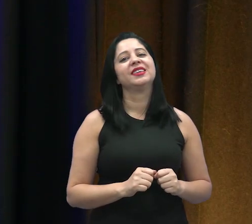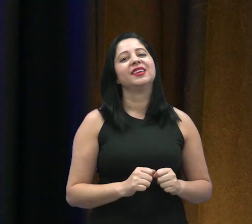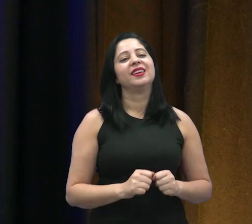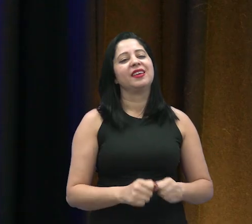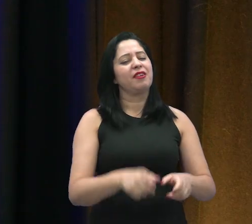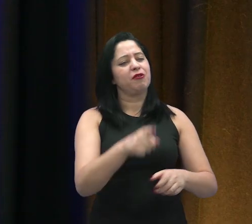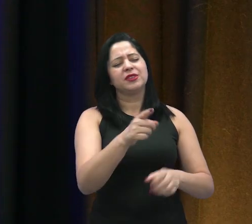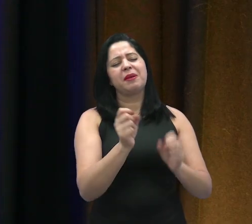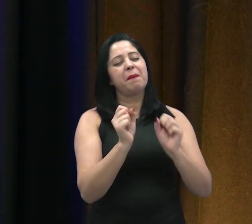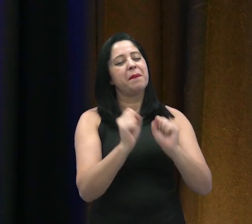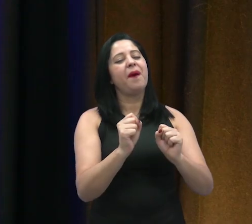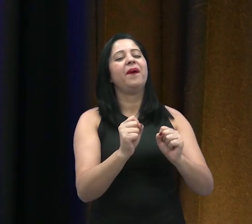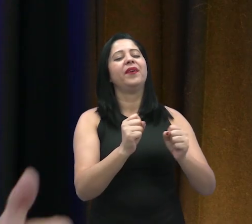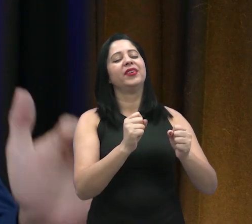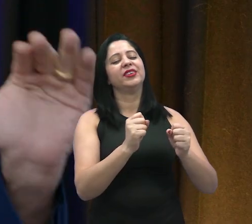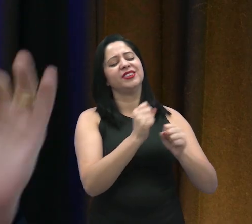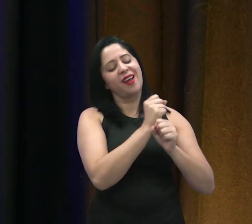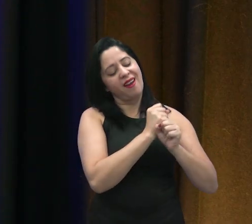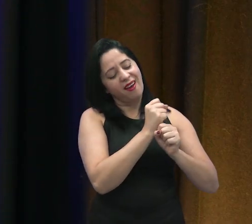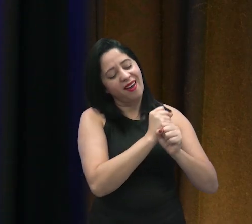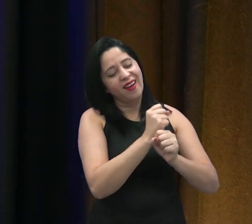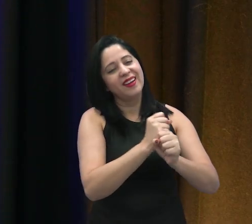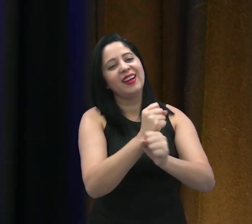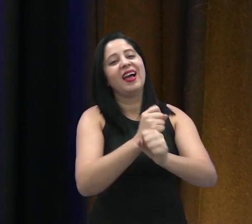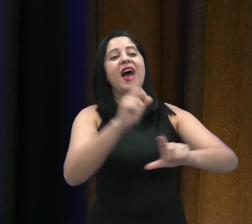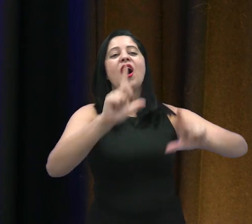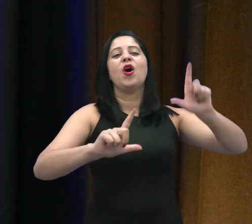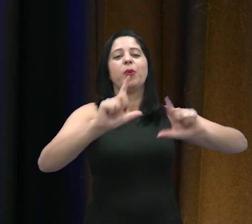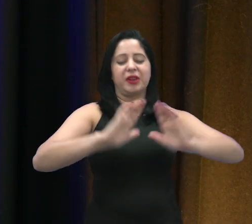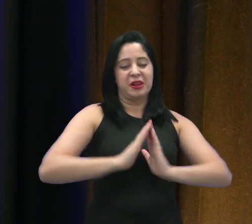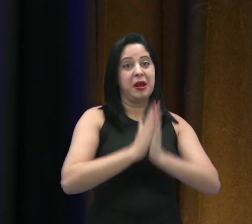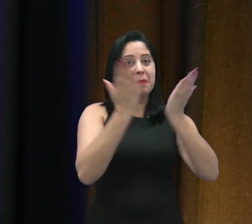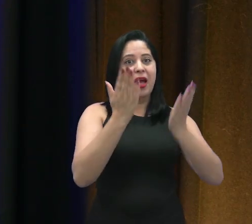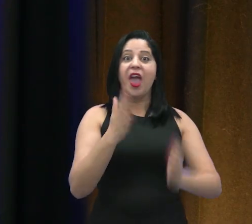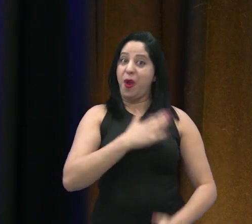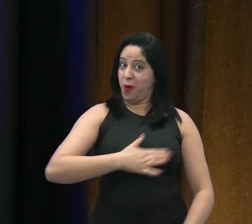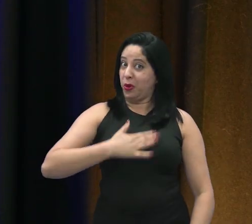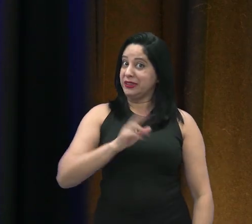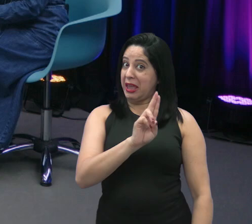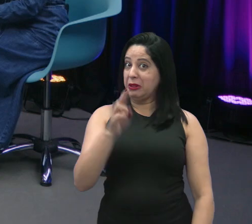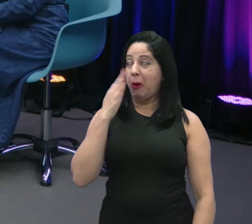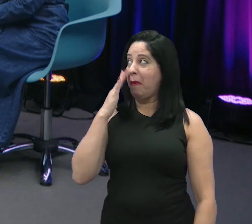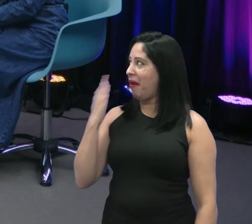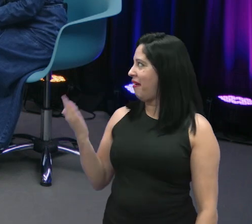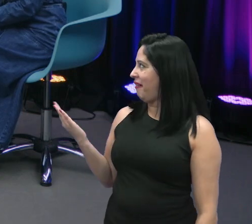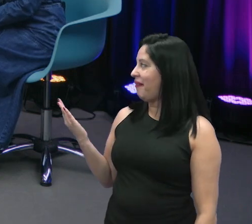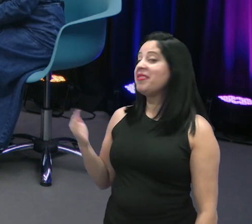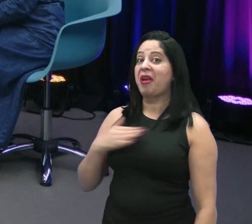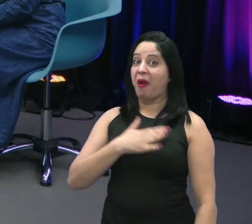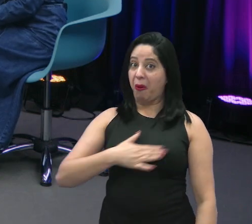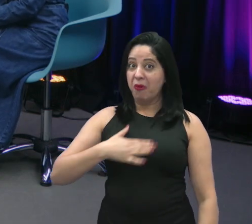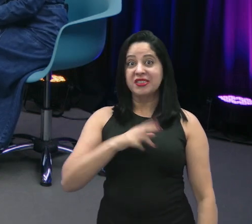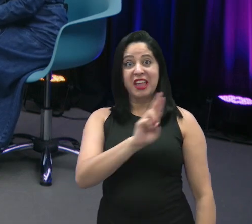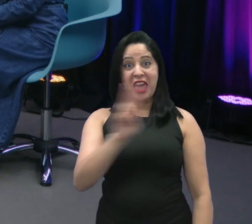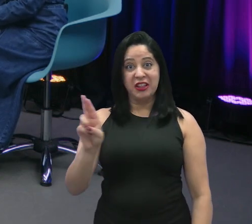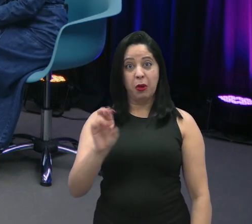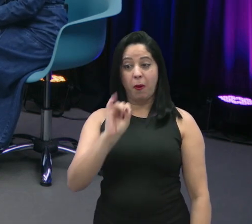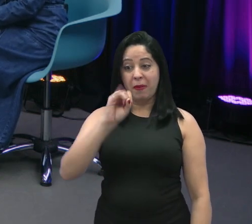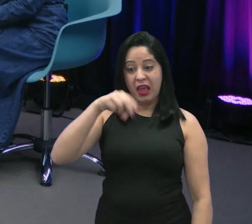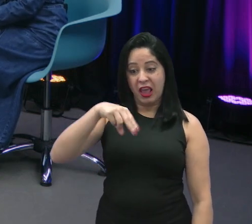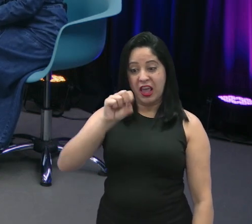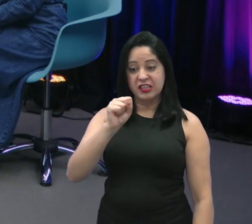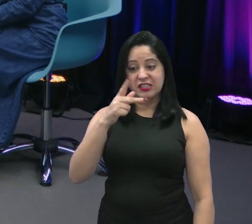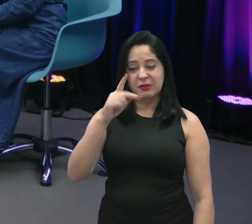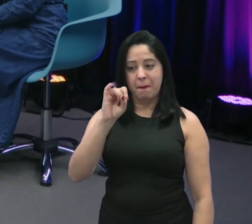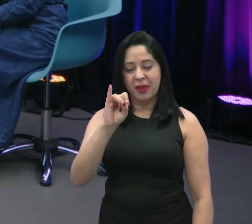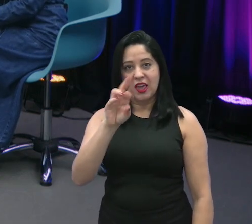que você possa ter uma carreira longa aí à frente da Inspiração, aí, que eu já gostei do título. Ai, bacana. Que ótimo. Obrigada pela